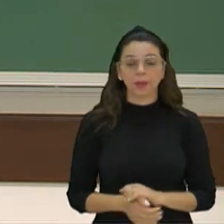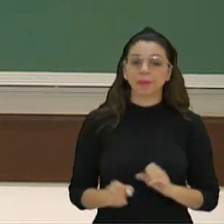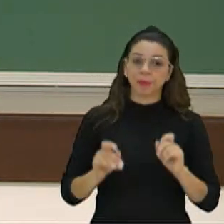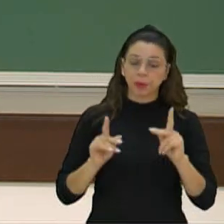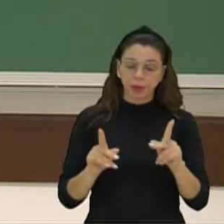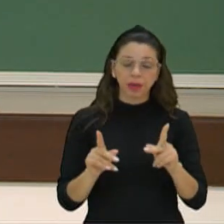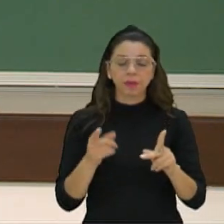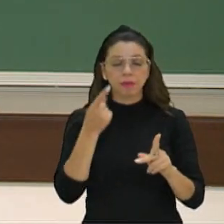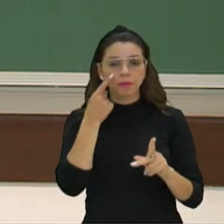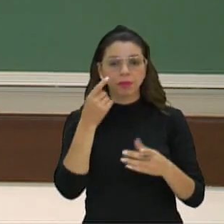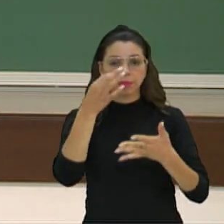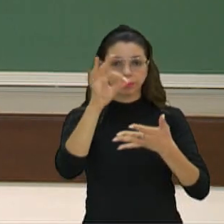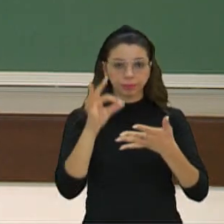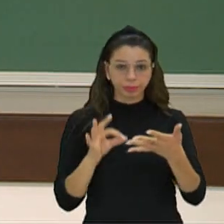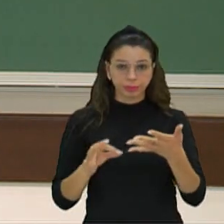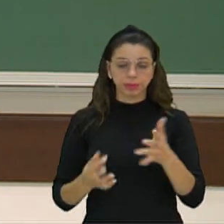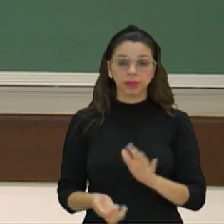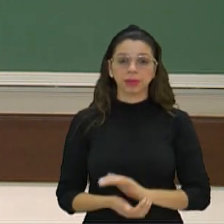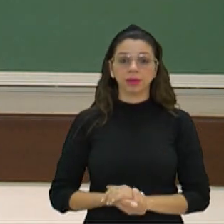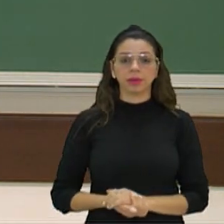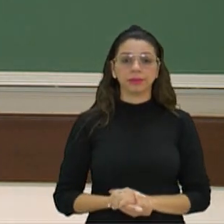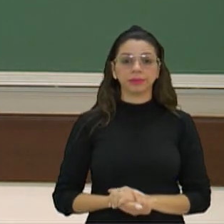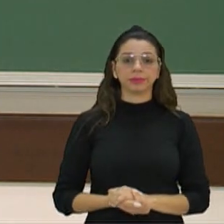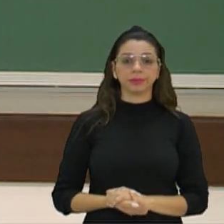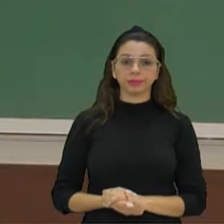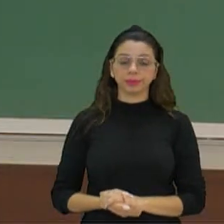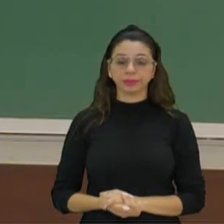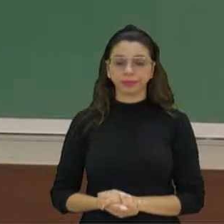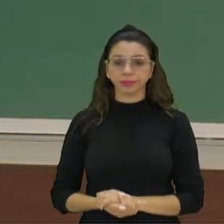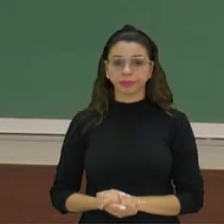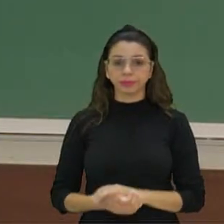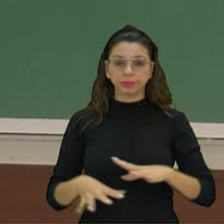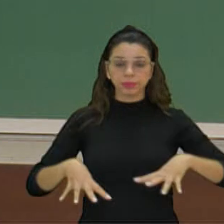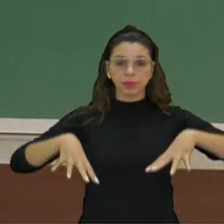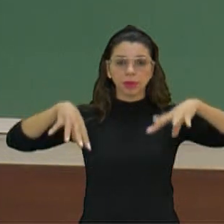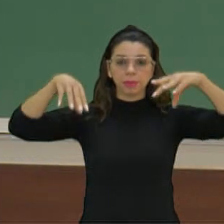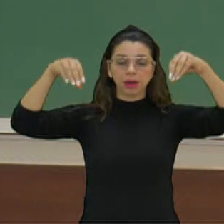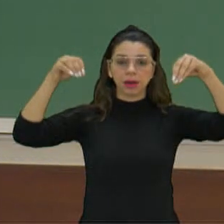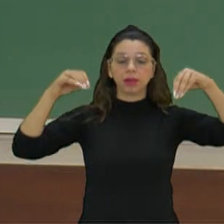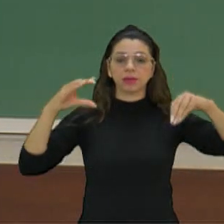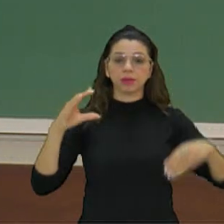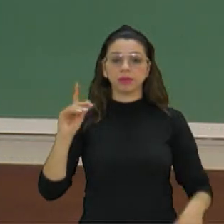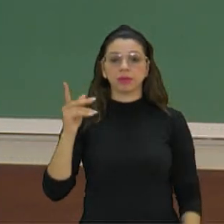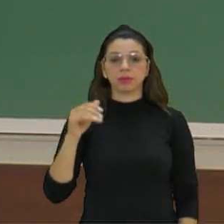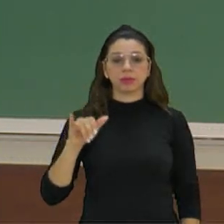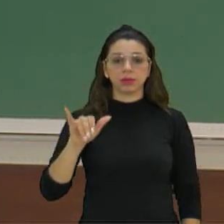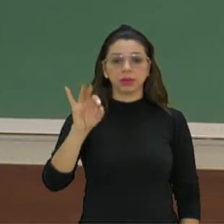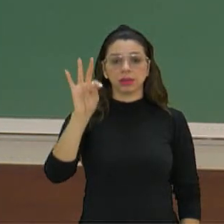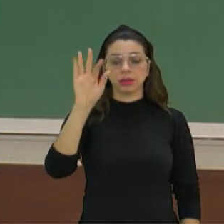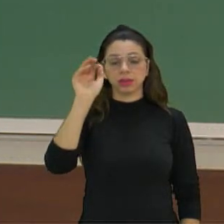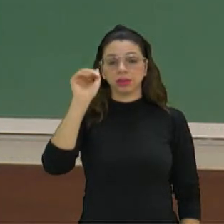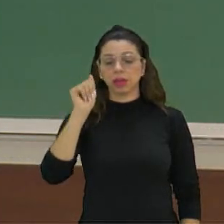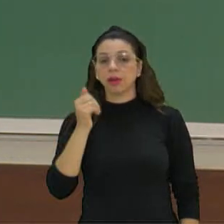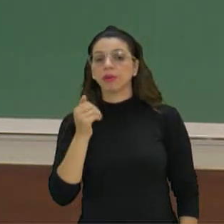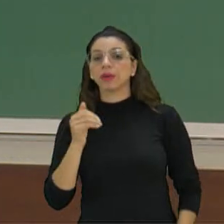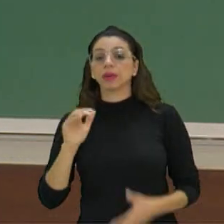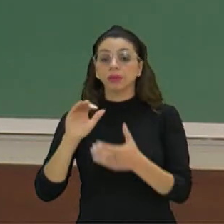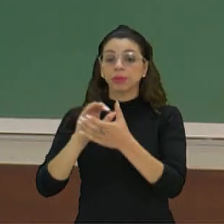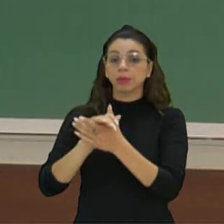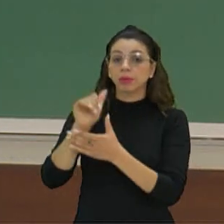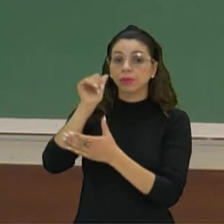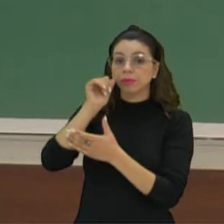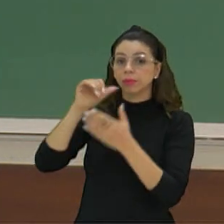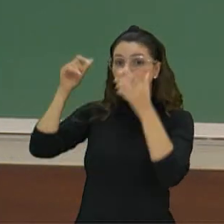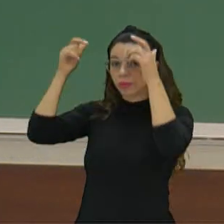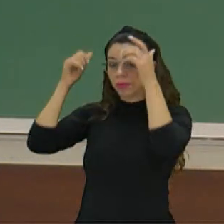Ok, let's check. Bora checar. Então, olha só, pessoal. O Palácio de Cristal, que foi encomendado pelo esposo da